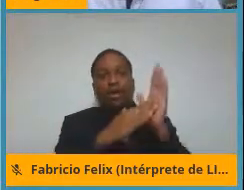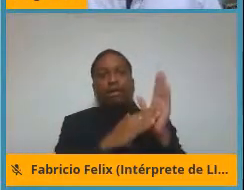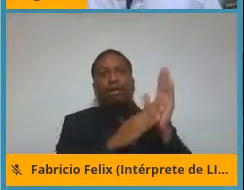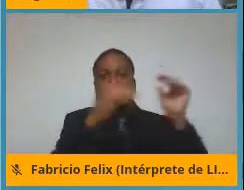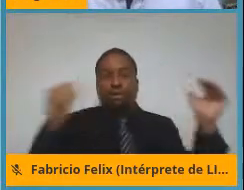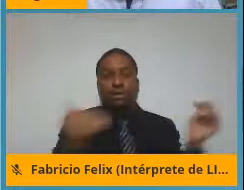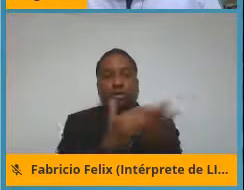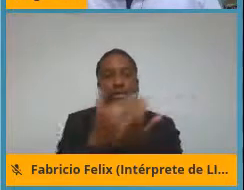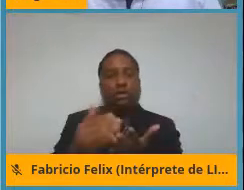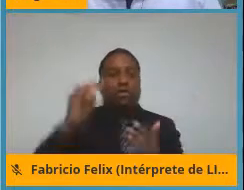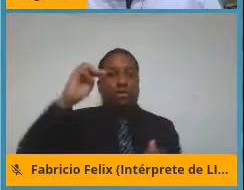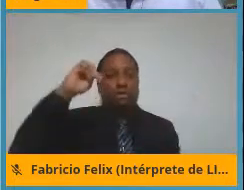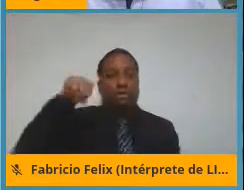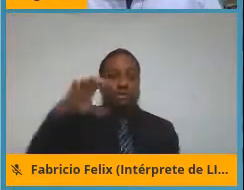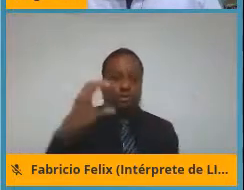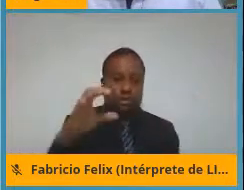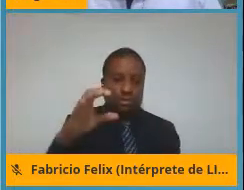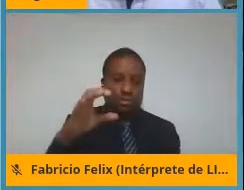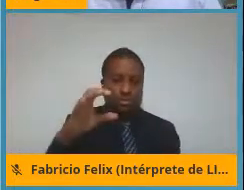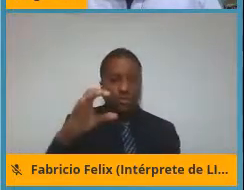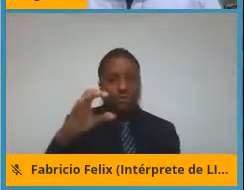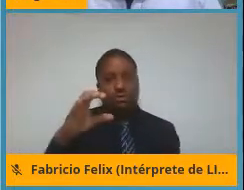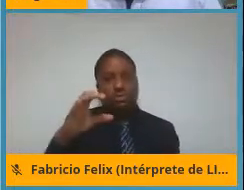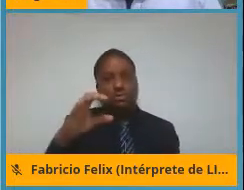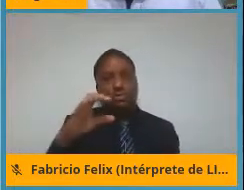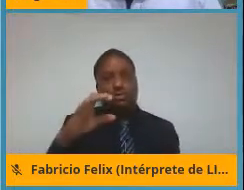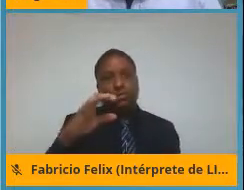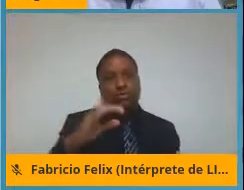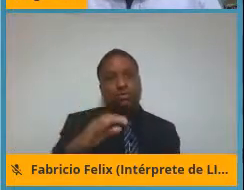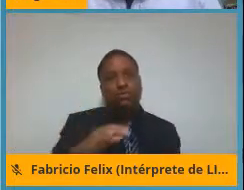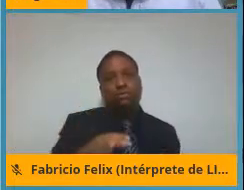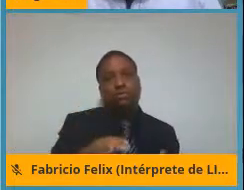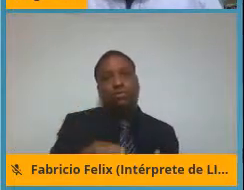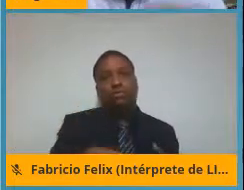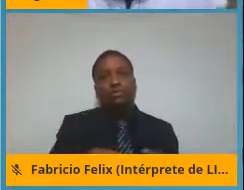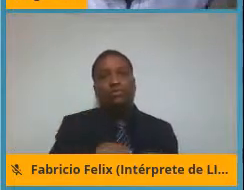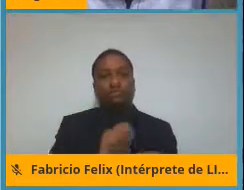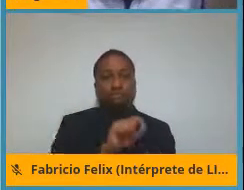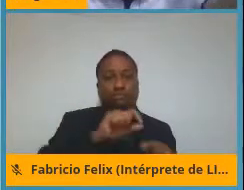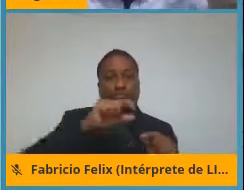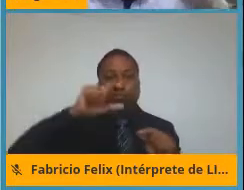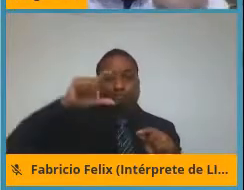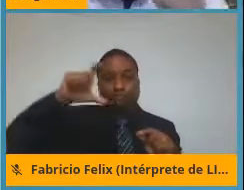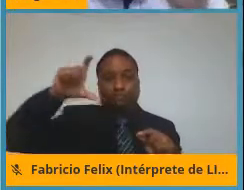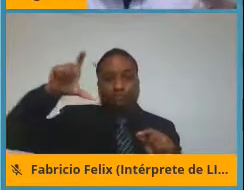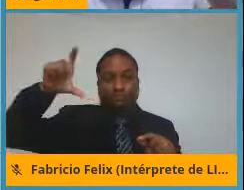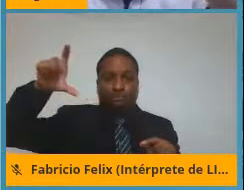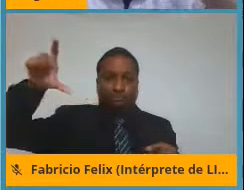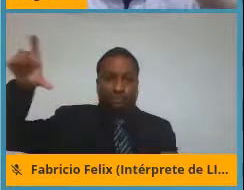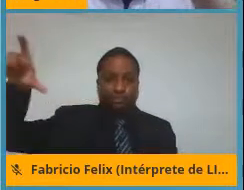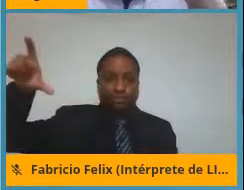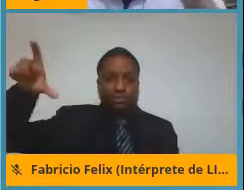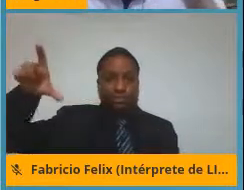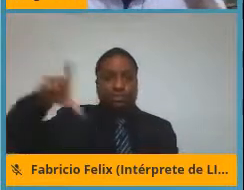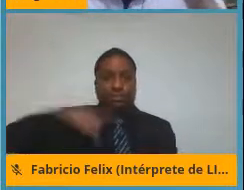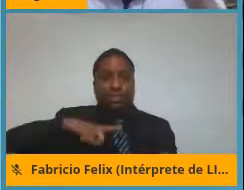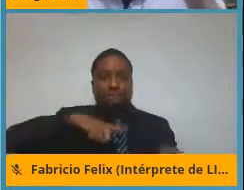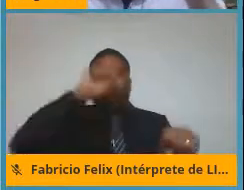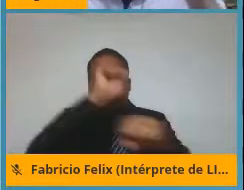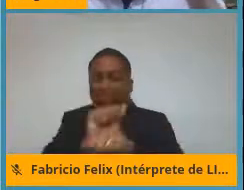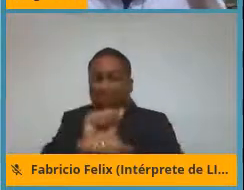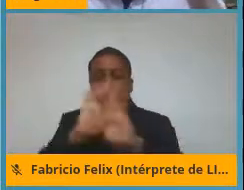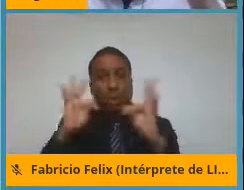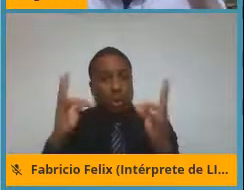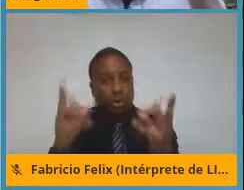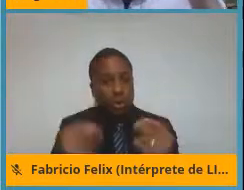março, caiu, cresceu o número de casos, mas caindo o contágio, teve um lockdown. Quando teve o lockdown na Espanha,